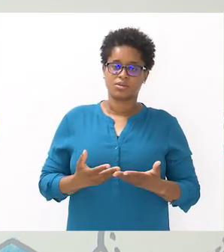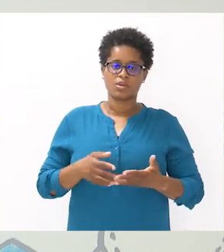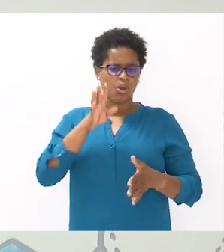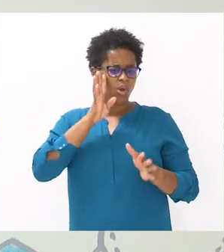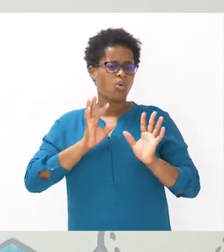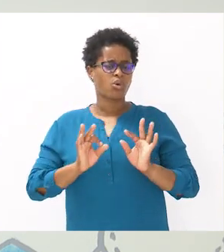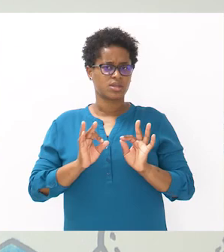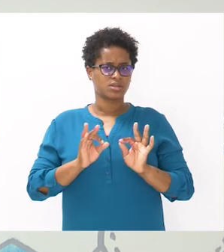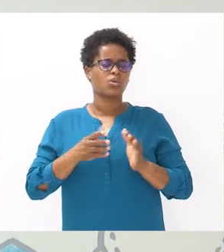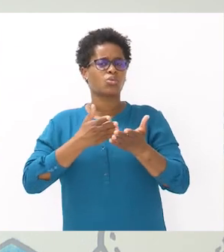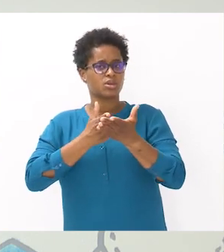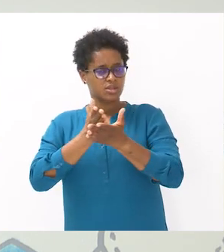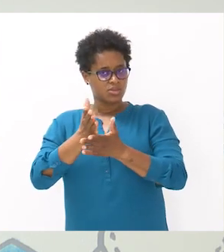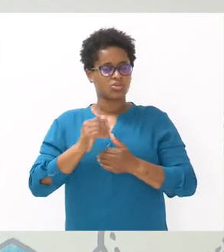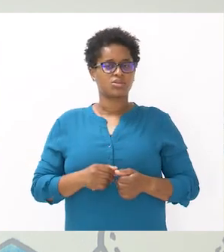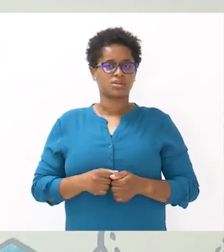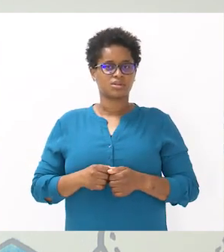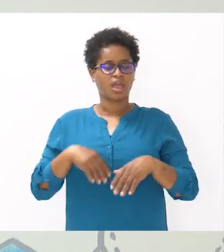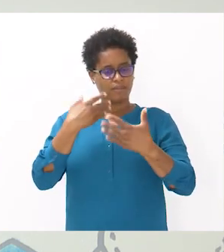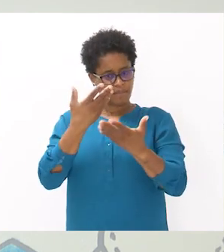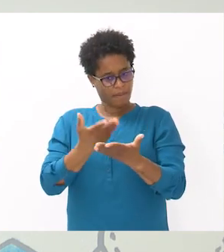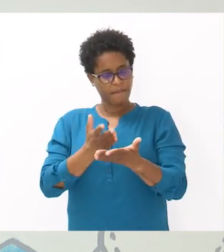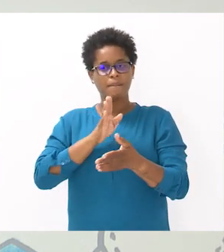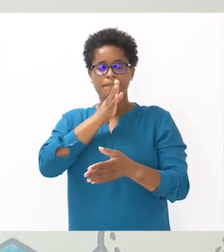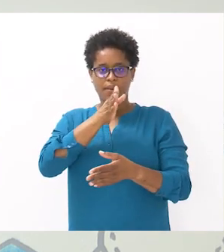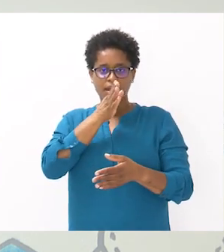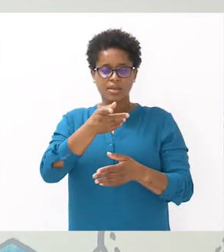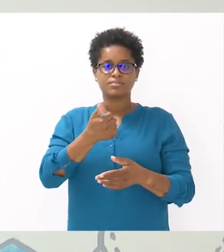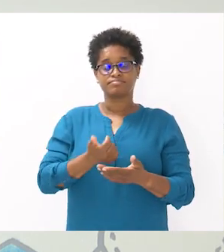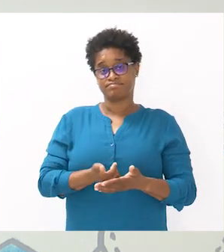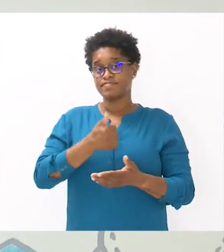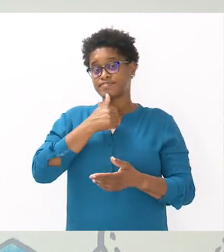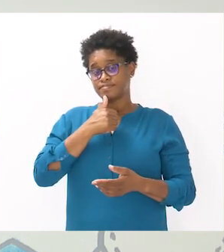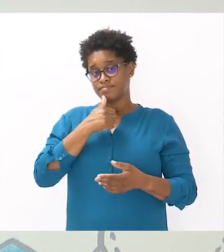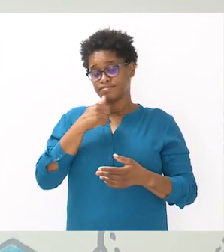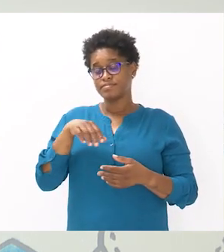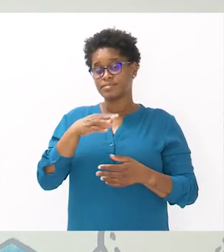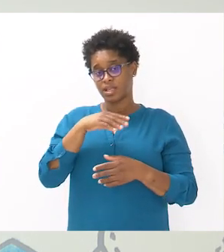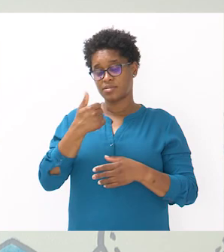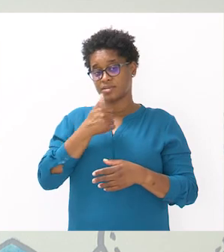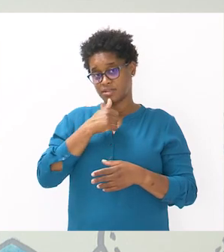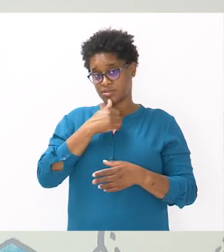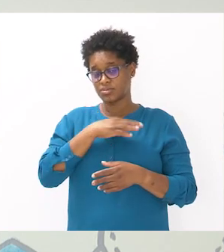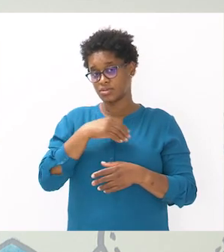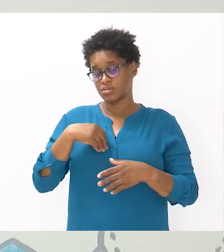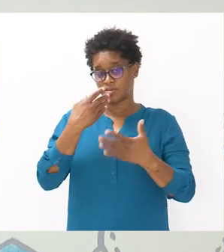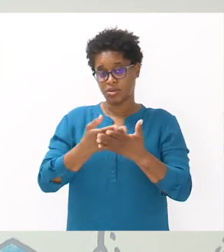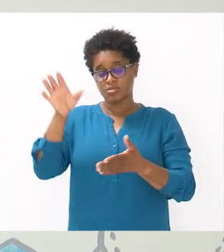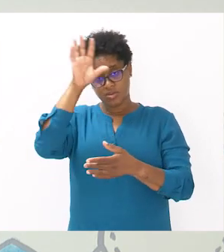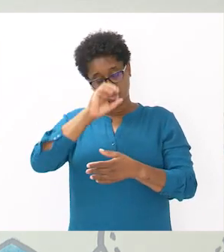cuidem-se, continuem a pôr em prática as medidas sanitárias impostas pelo Ministério da